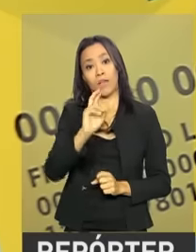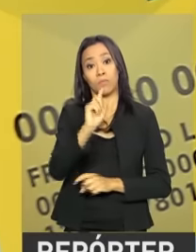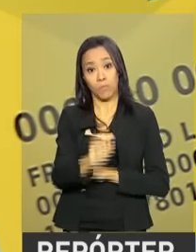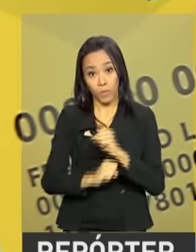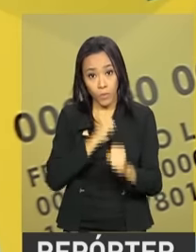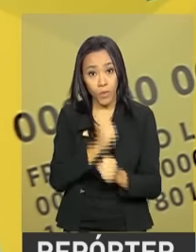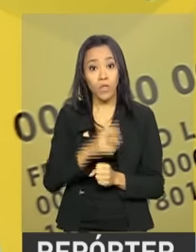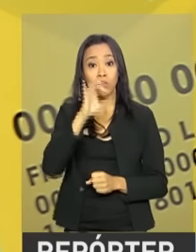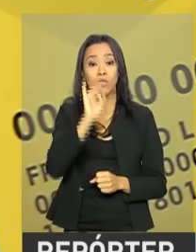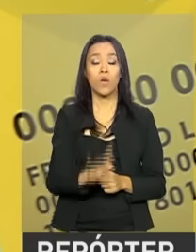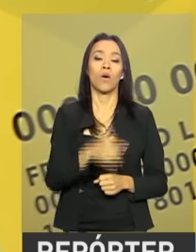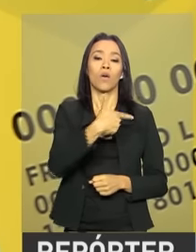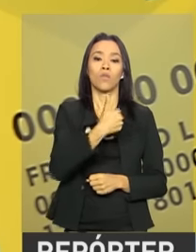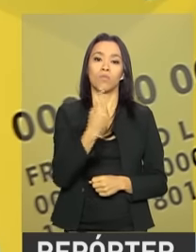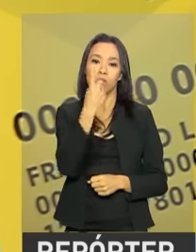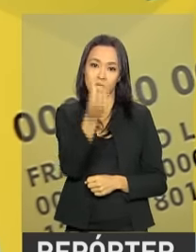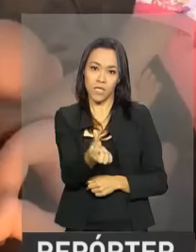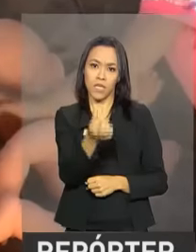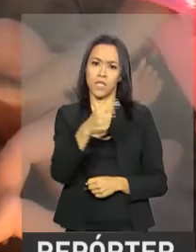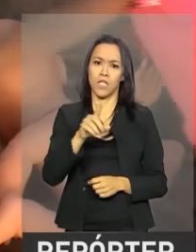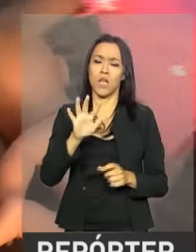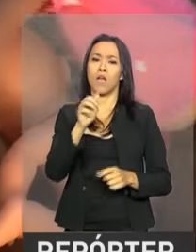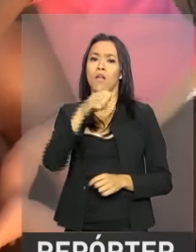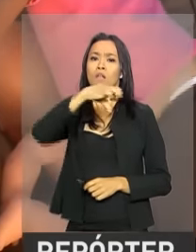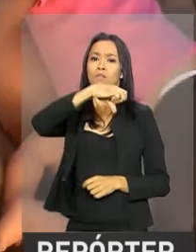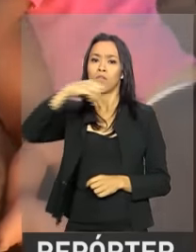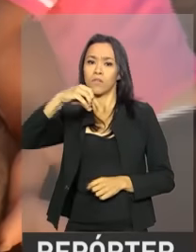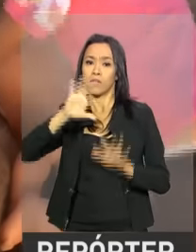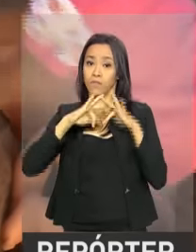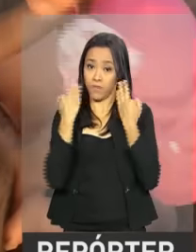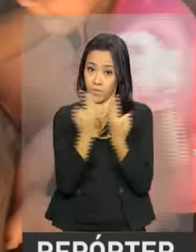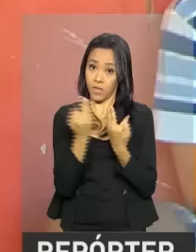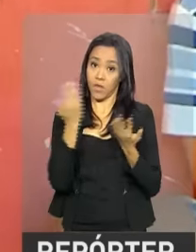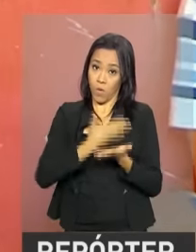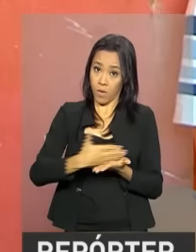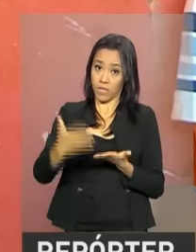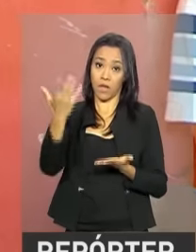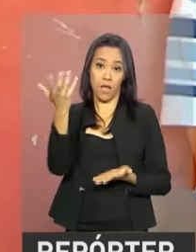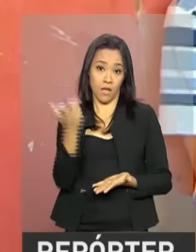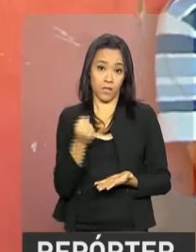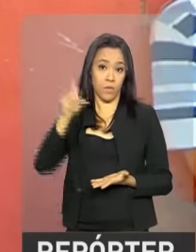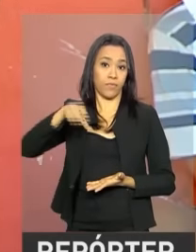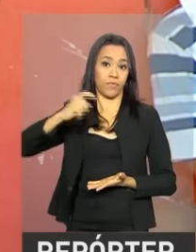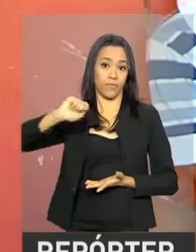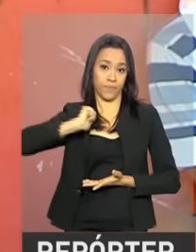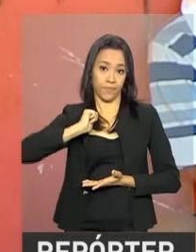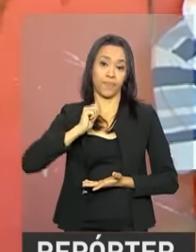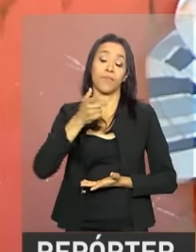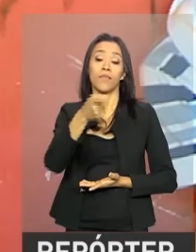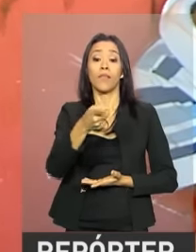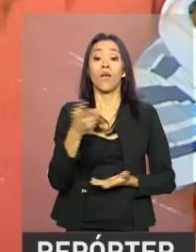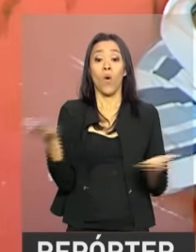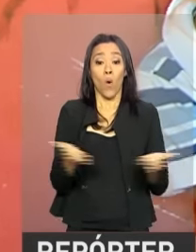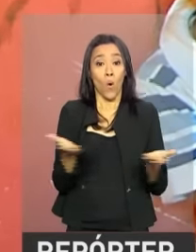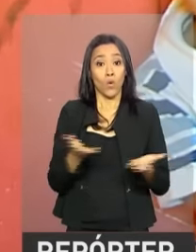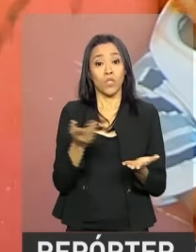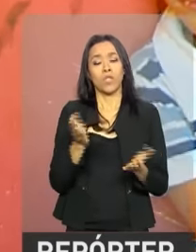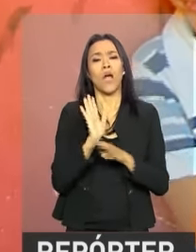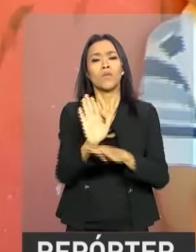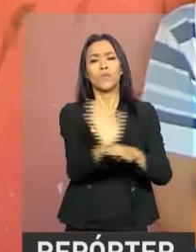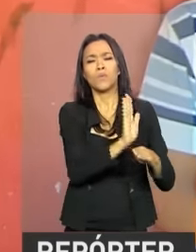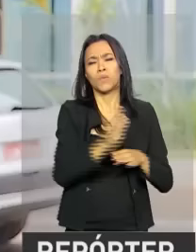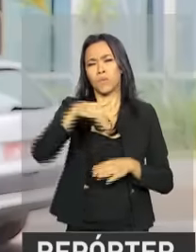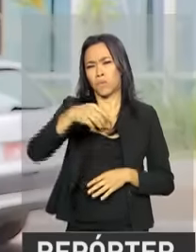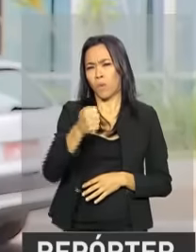2016 cerca de 900 famílias passaram a receber o benefício o programa atende Hoje quase 14 milhões de